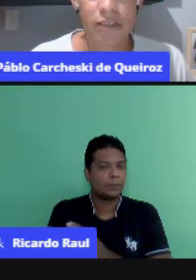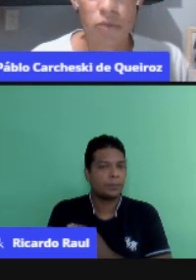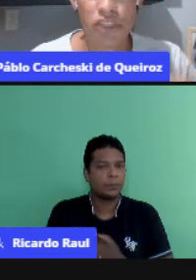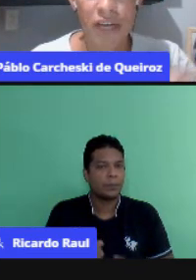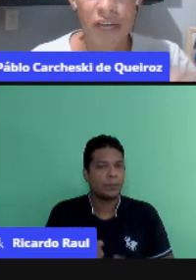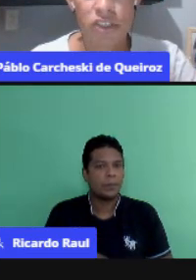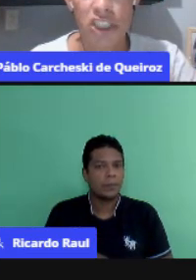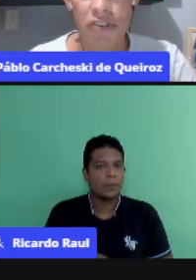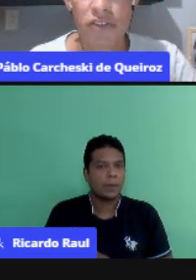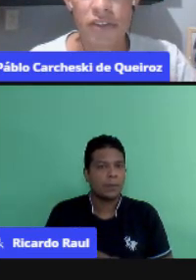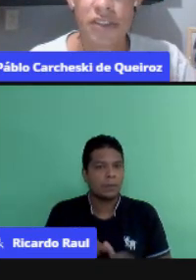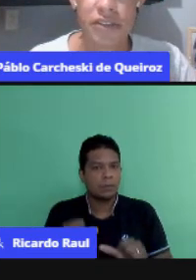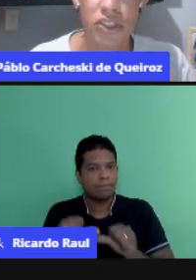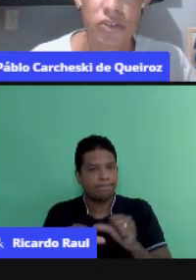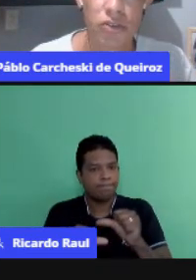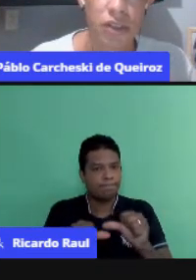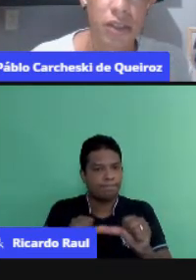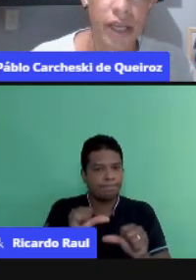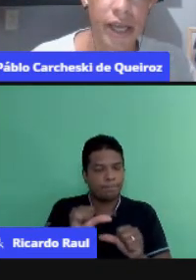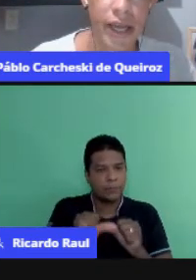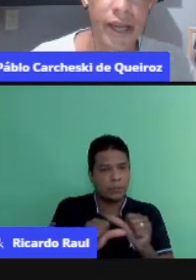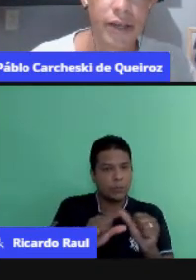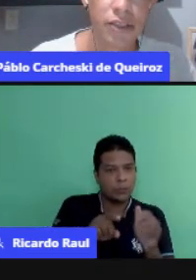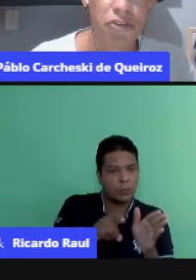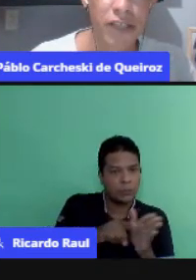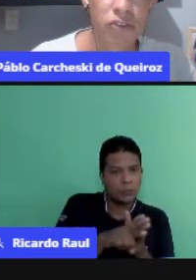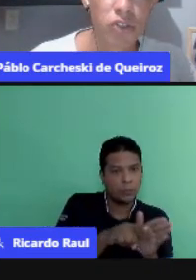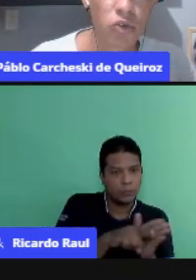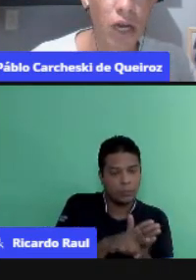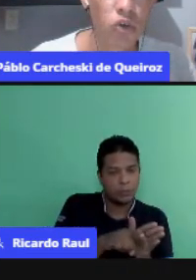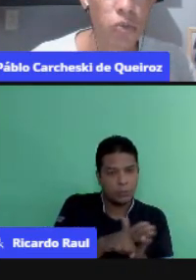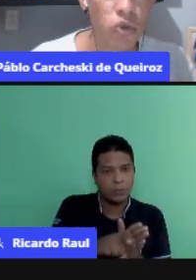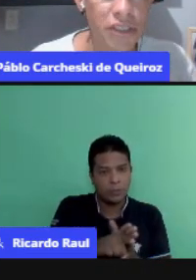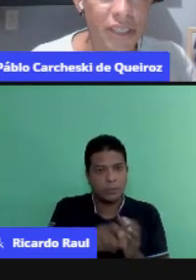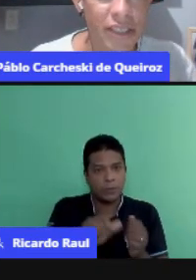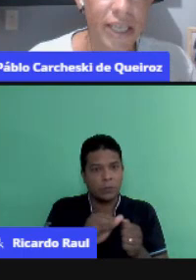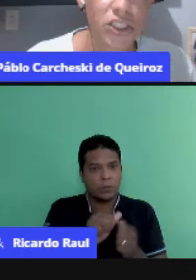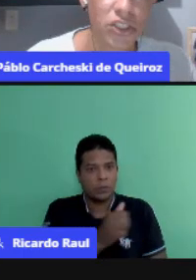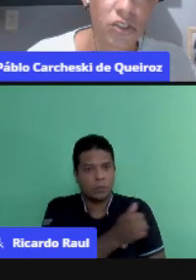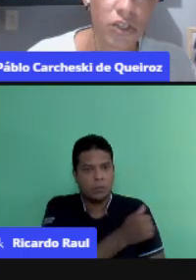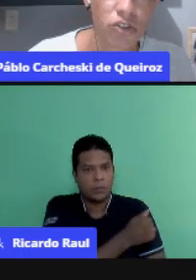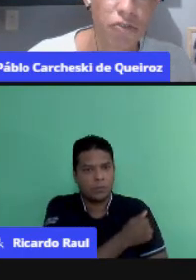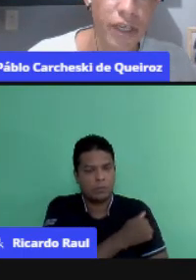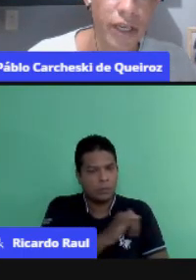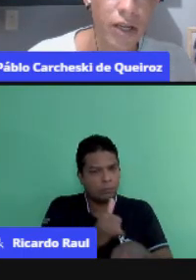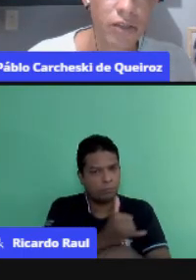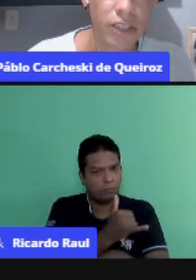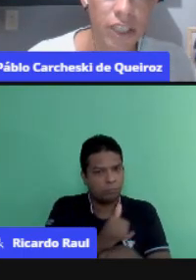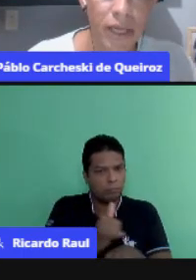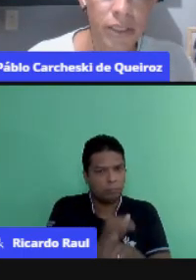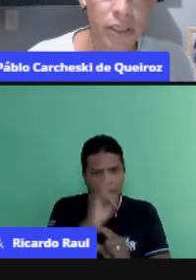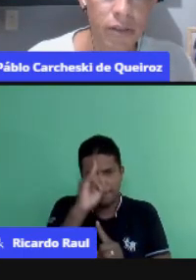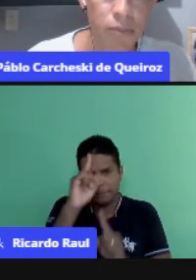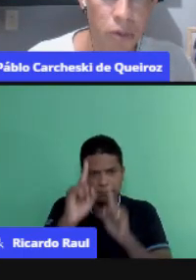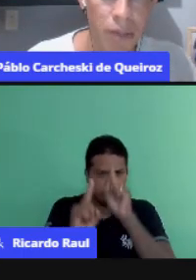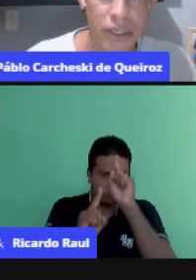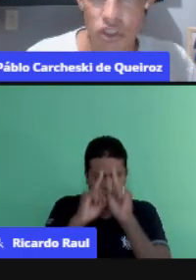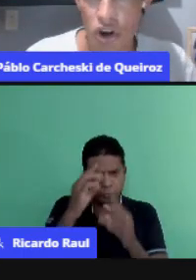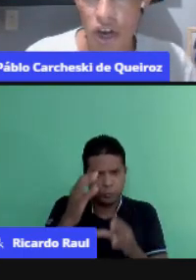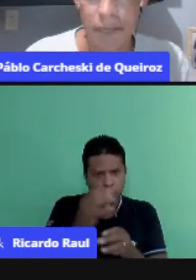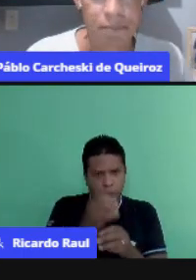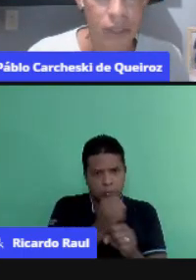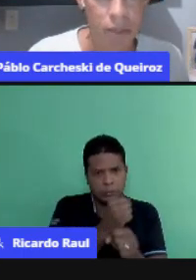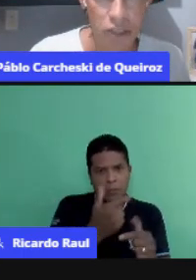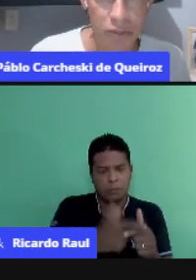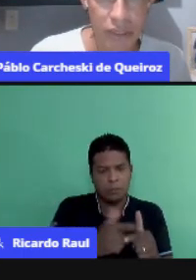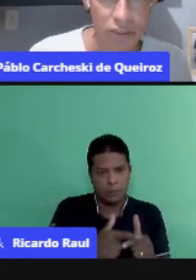será que essas modificações que a gente faz no exercício faz com que o aluno mude a estratégia de resolver determinado problema que a